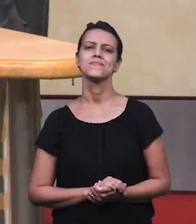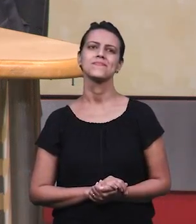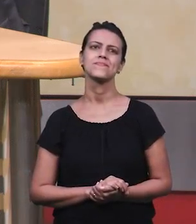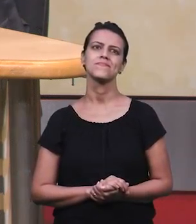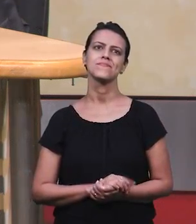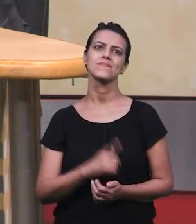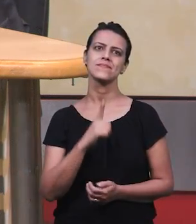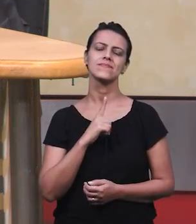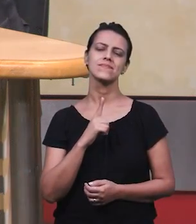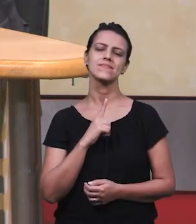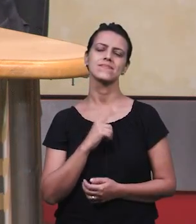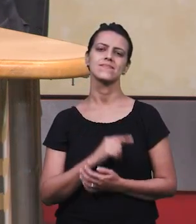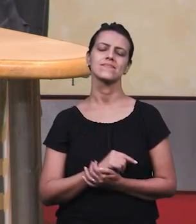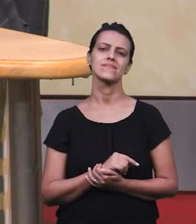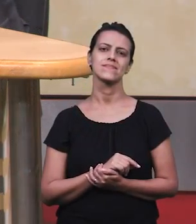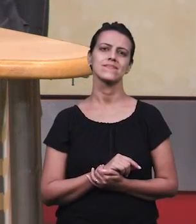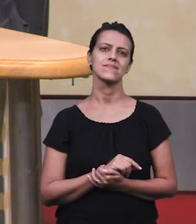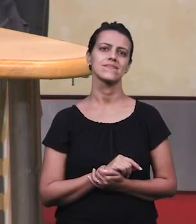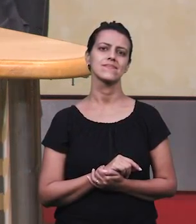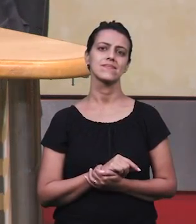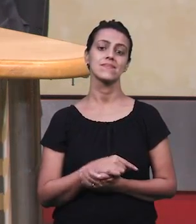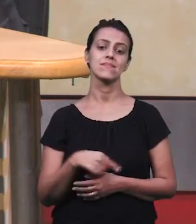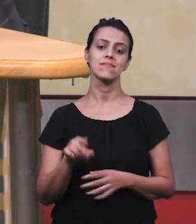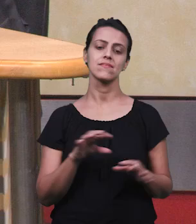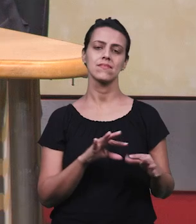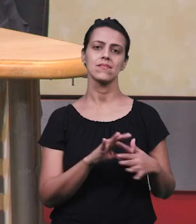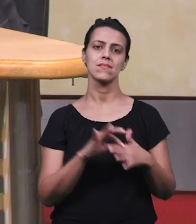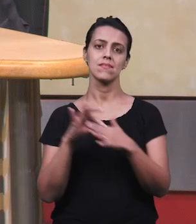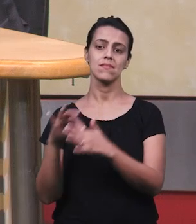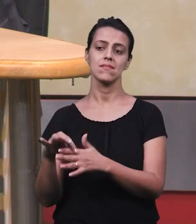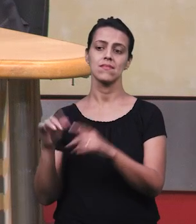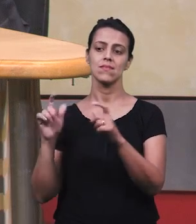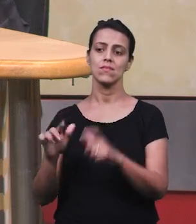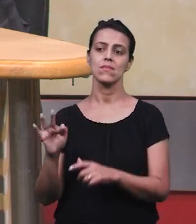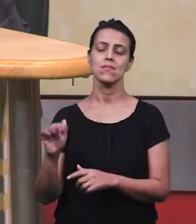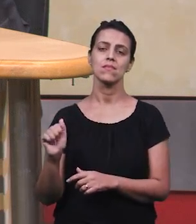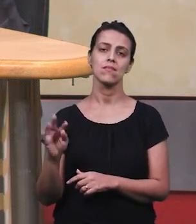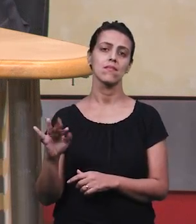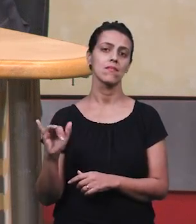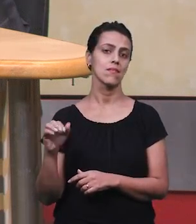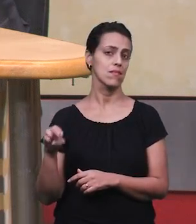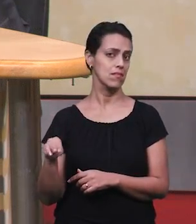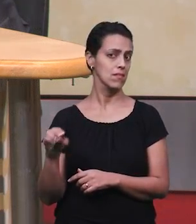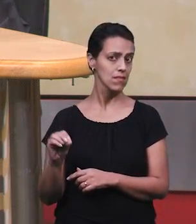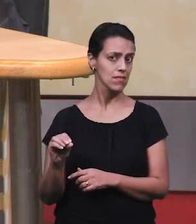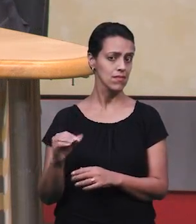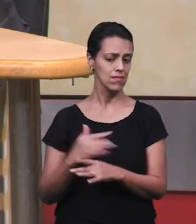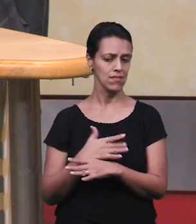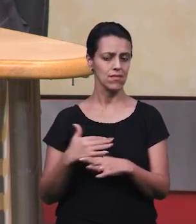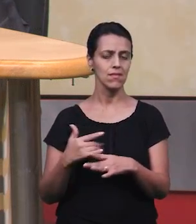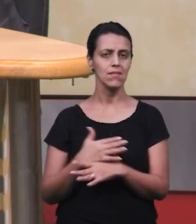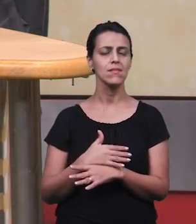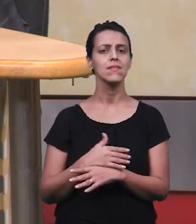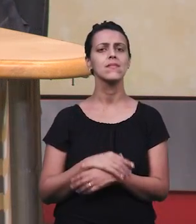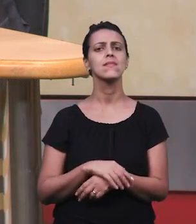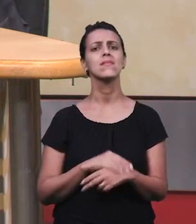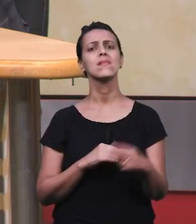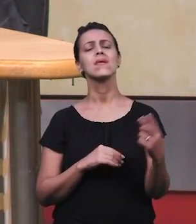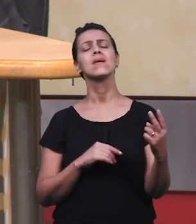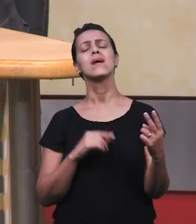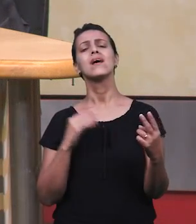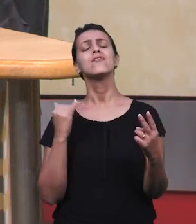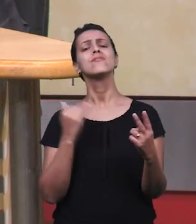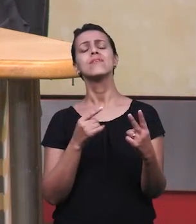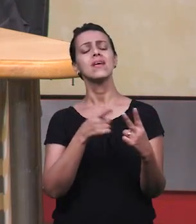Uhum. Uma padroeira lá de Portugal, tá? Que é uma cidade chamada Fátima, né? Uhum. E aí, eles contando que